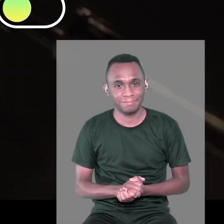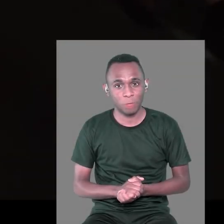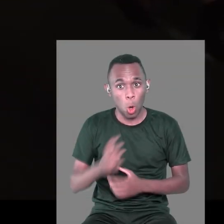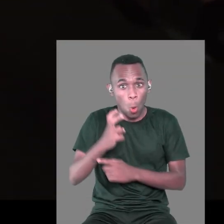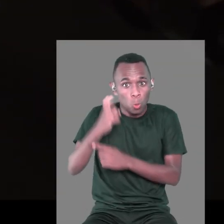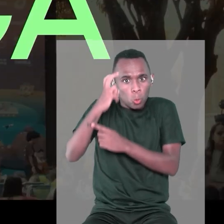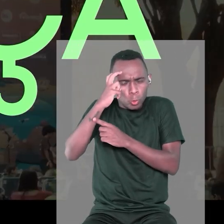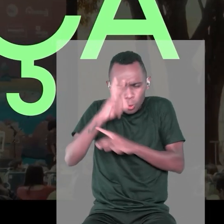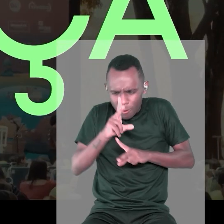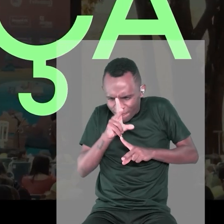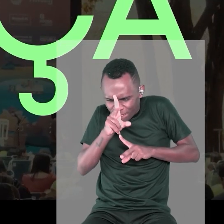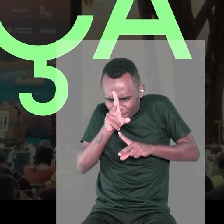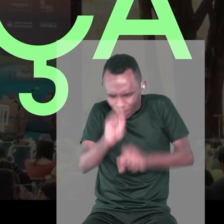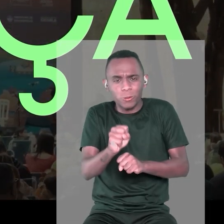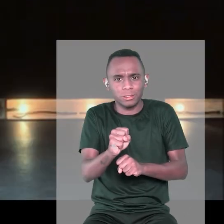cultura é uma